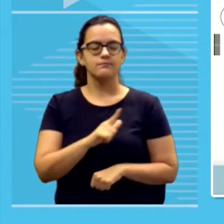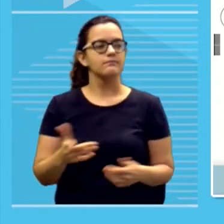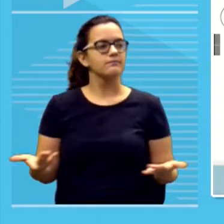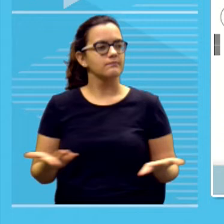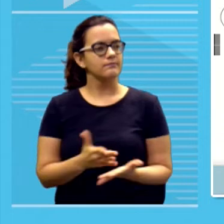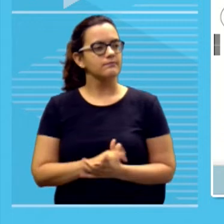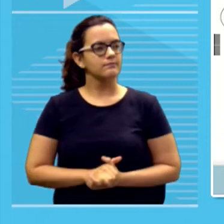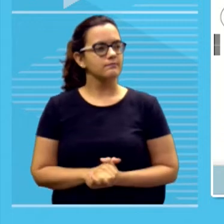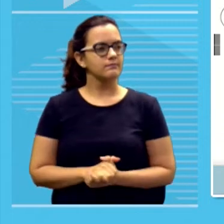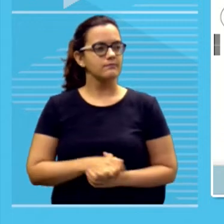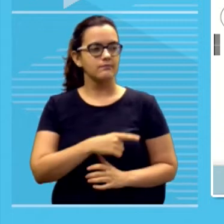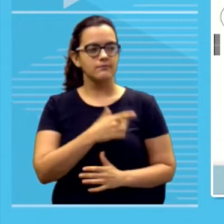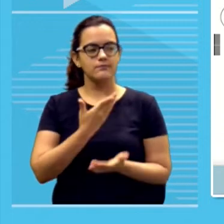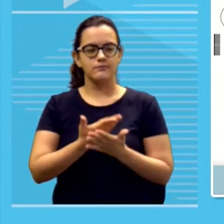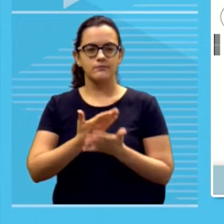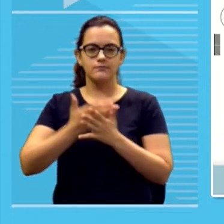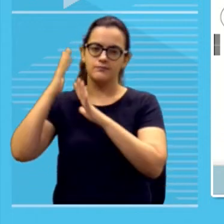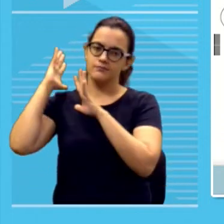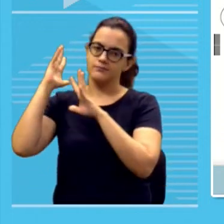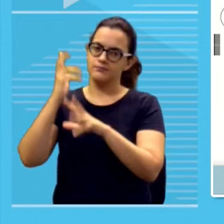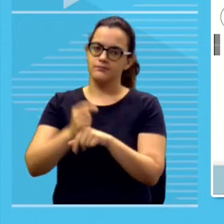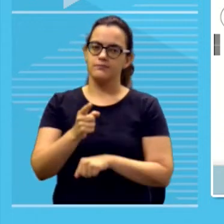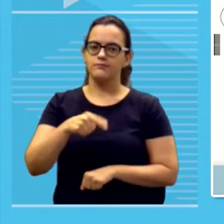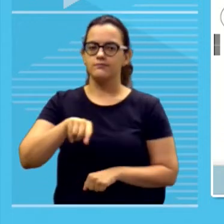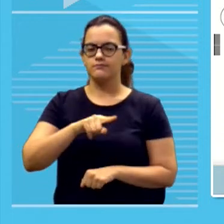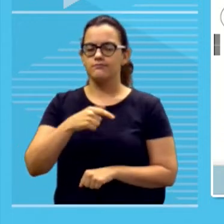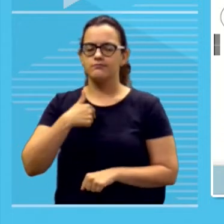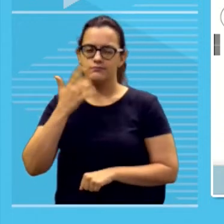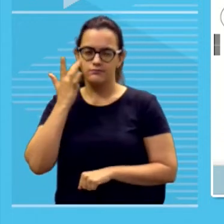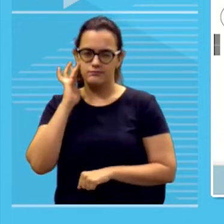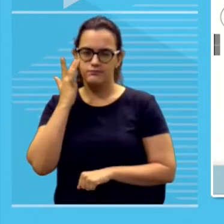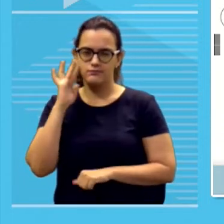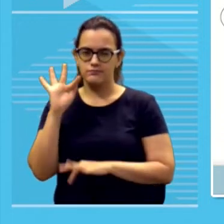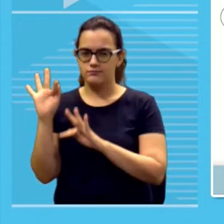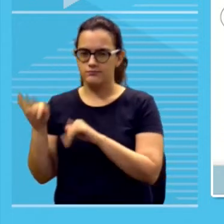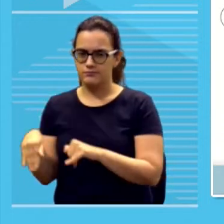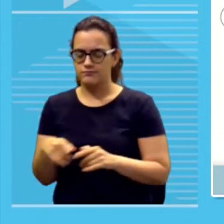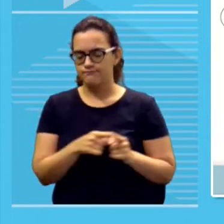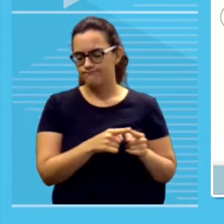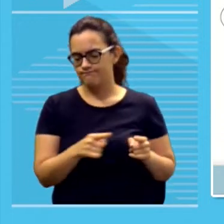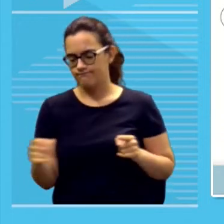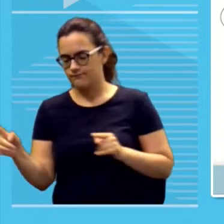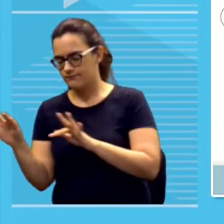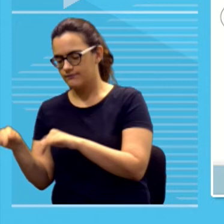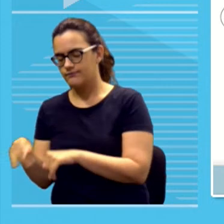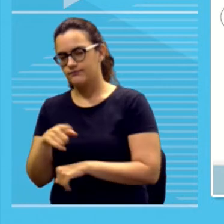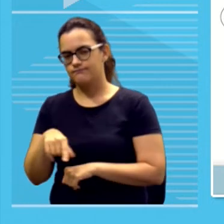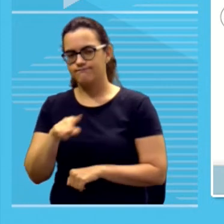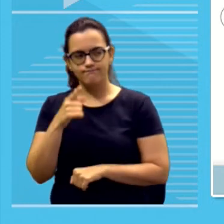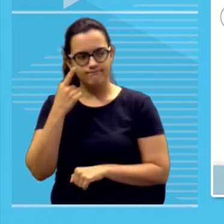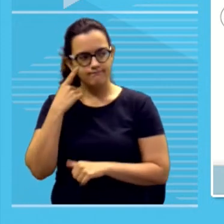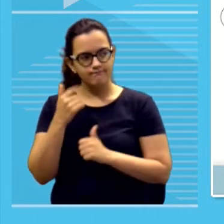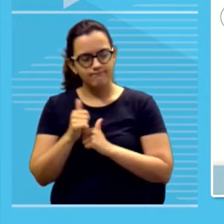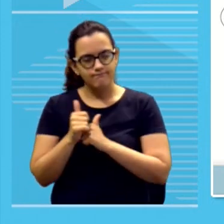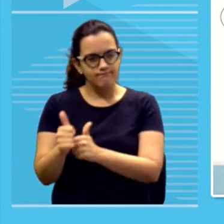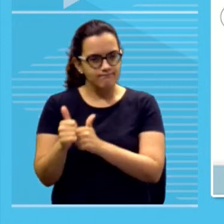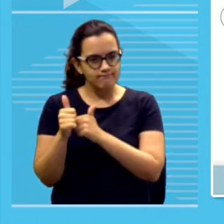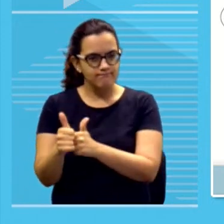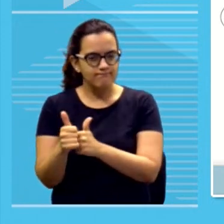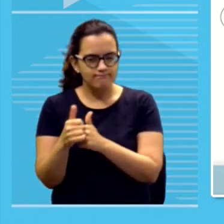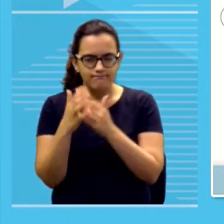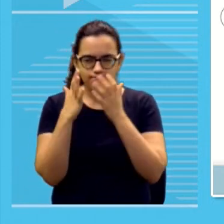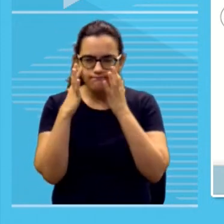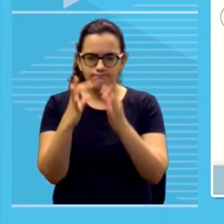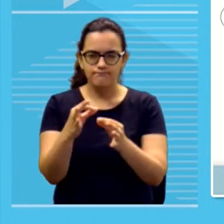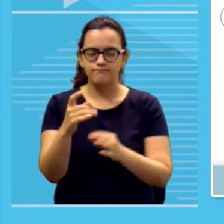para mais questão aula de revisão eu acho que no finalzinho da aula quem tá acompanhando não vai ficar com nenhuma dúvida com